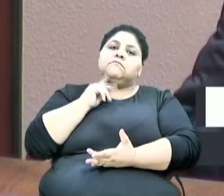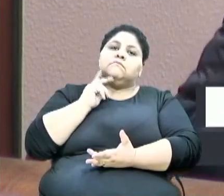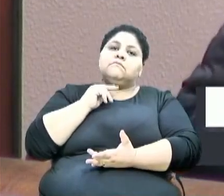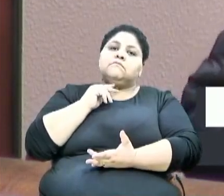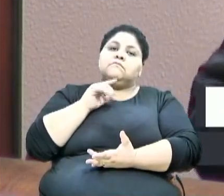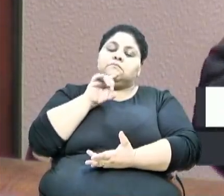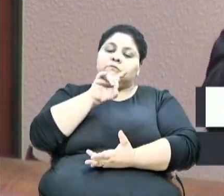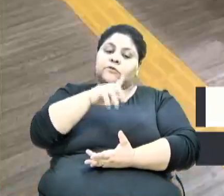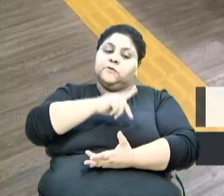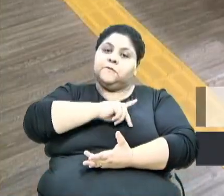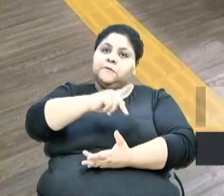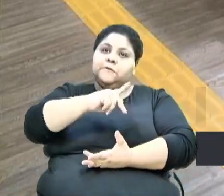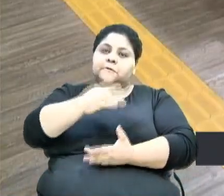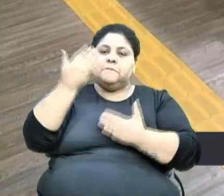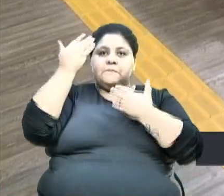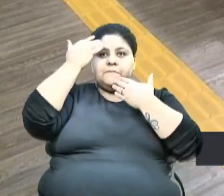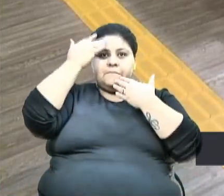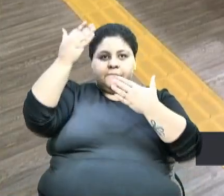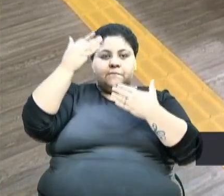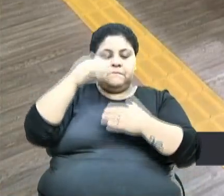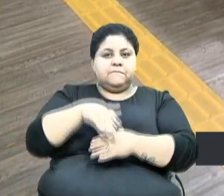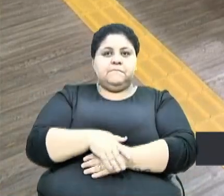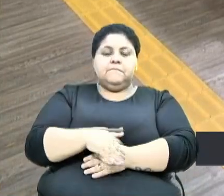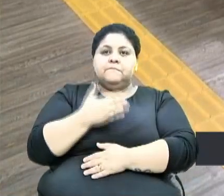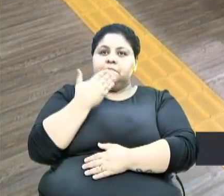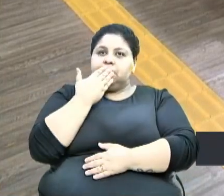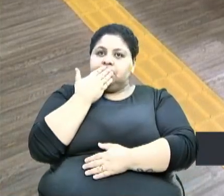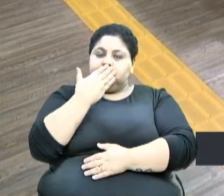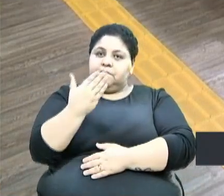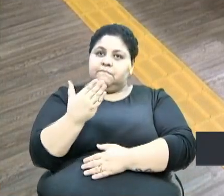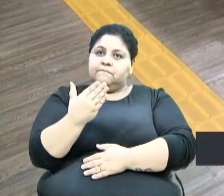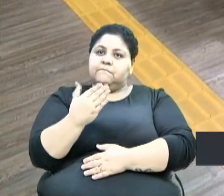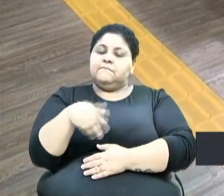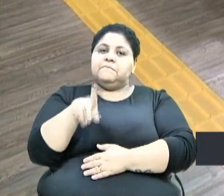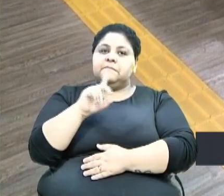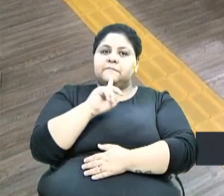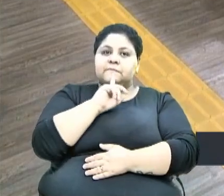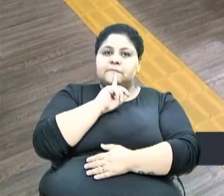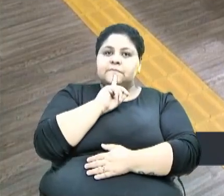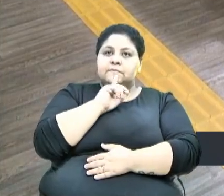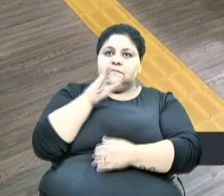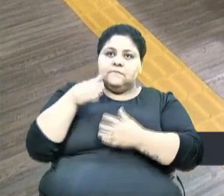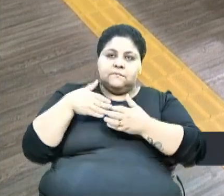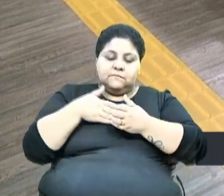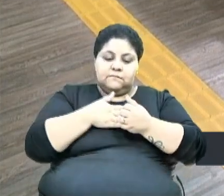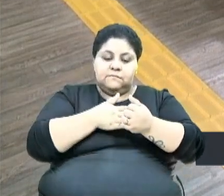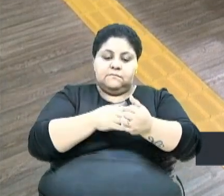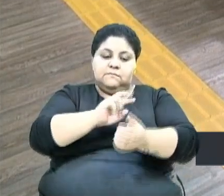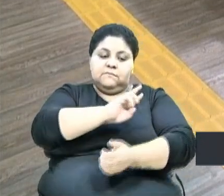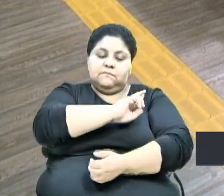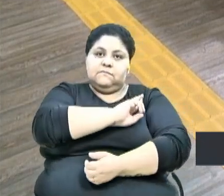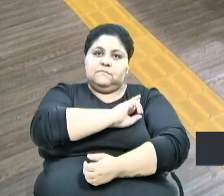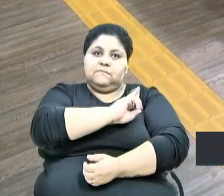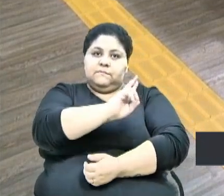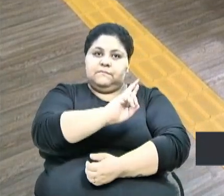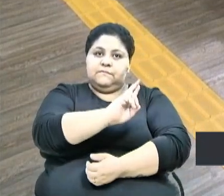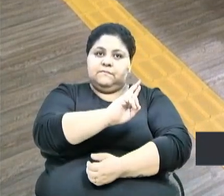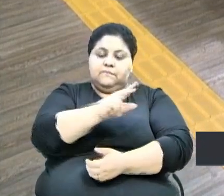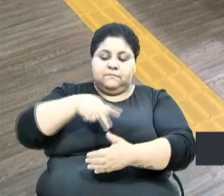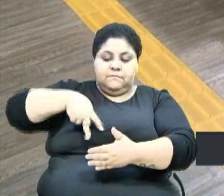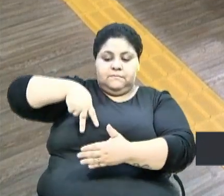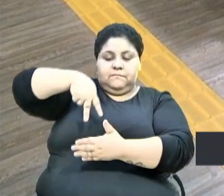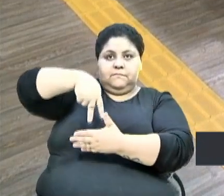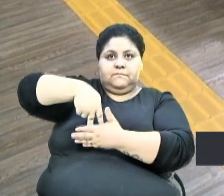Era isso, senhor presidente. Obrigado. Solicito ao vereador Alberto Meneguzzi que acompanhe o representante da SOAMA até a tribuna para a